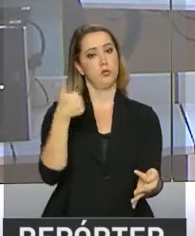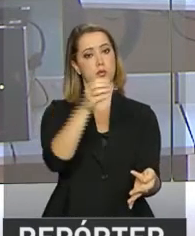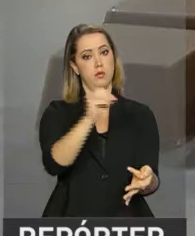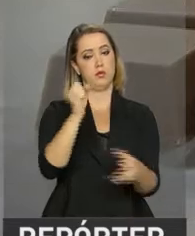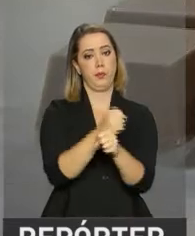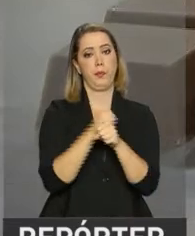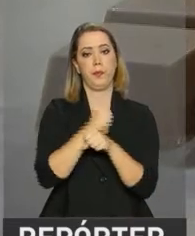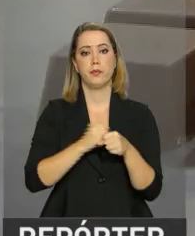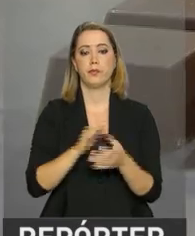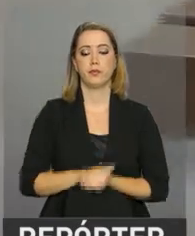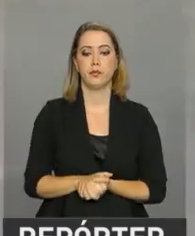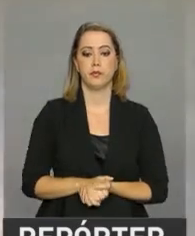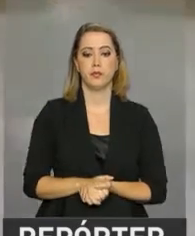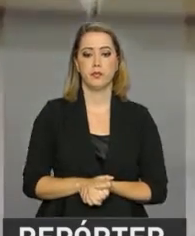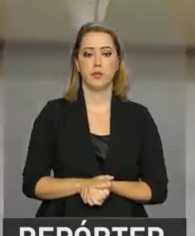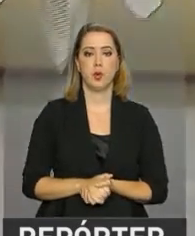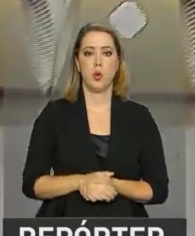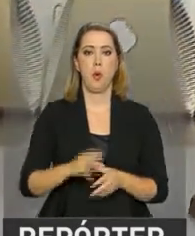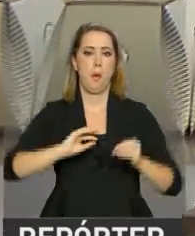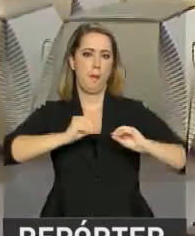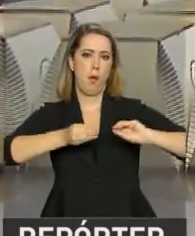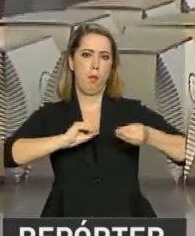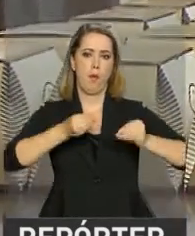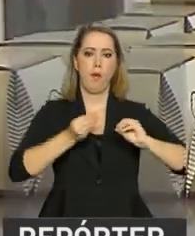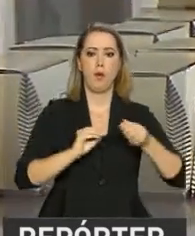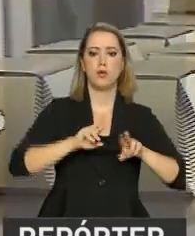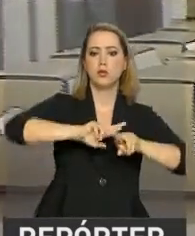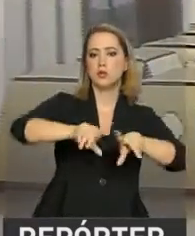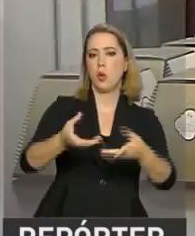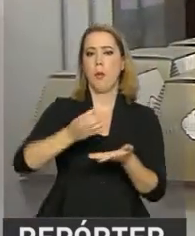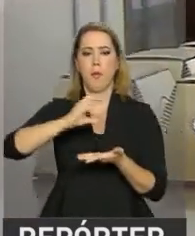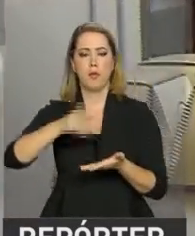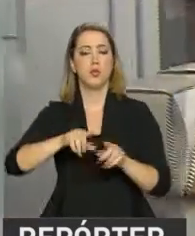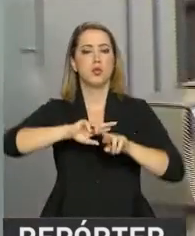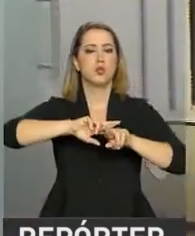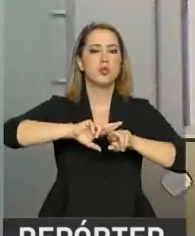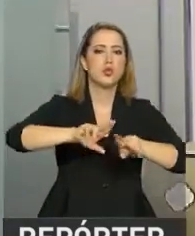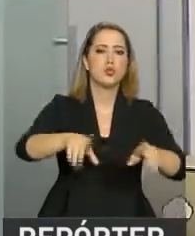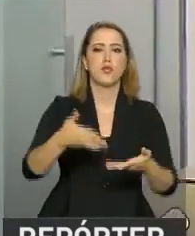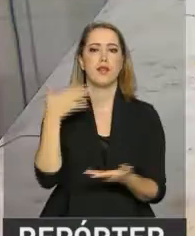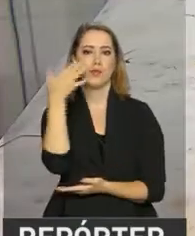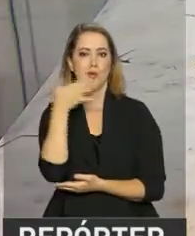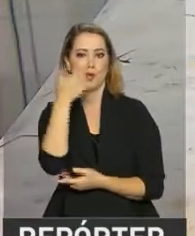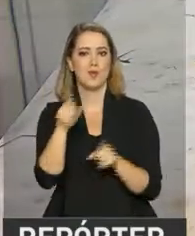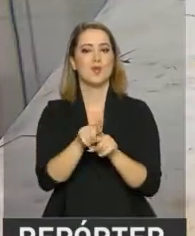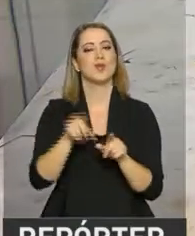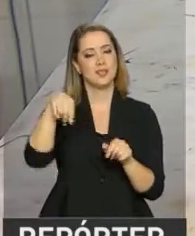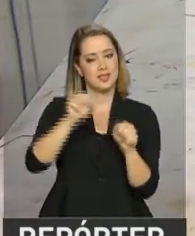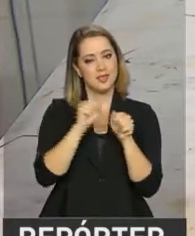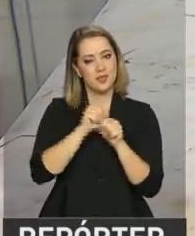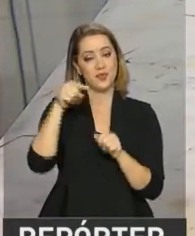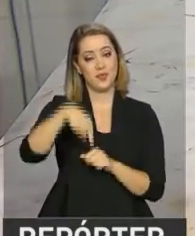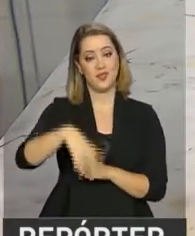anos bombons cap cakes panetones uma infinidade de doces que são produzidos